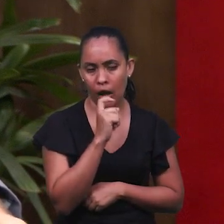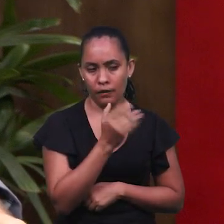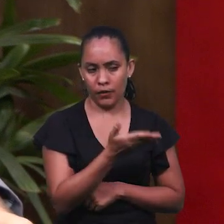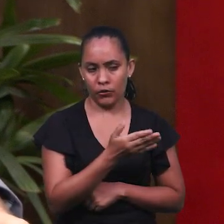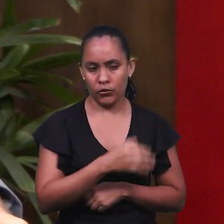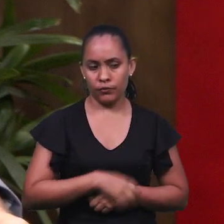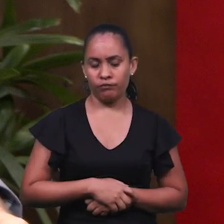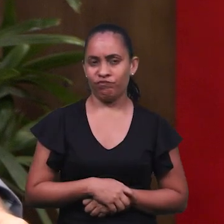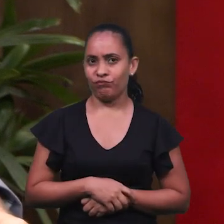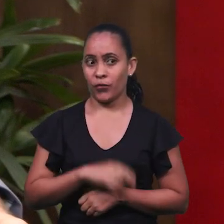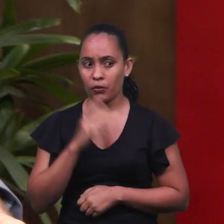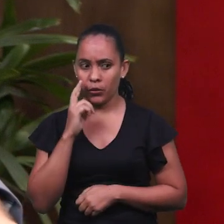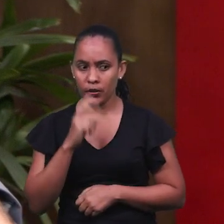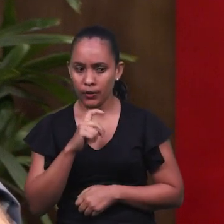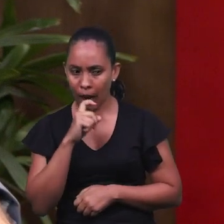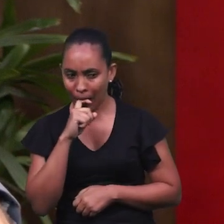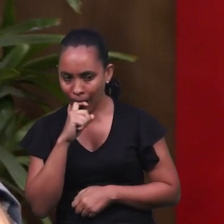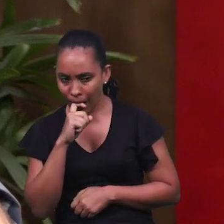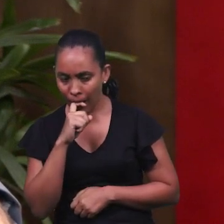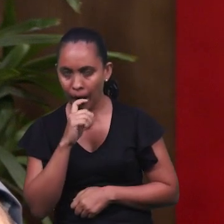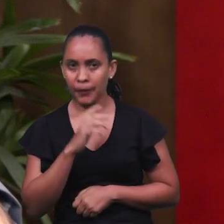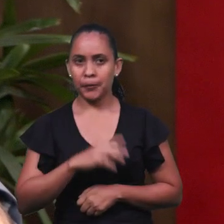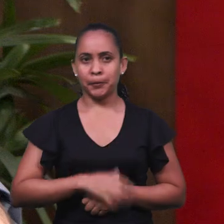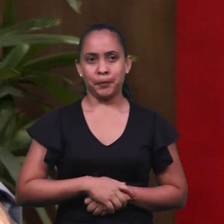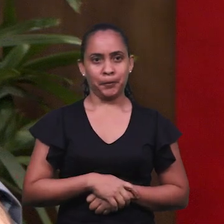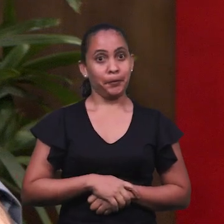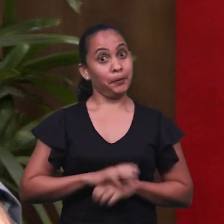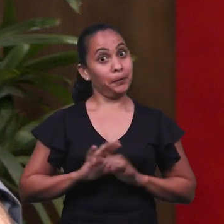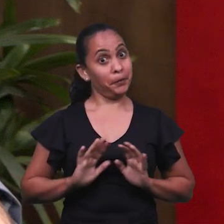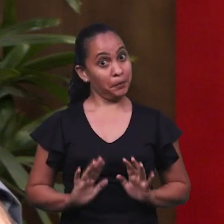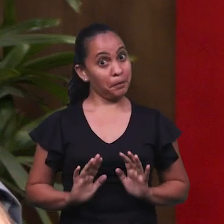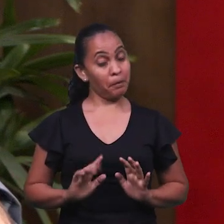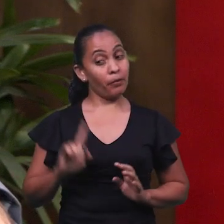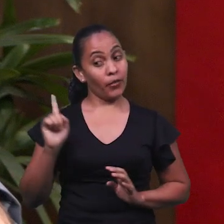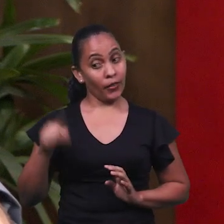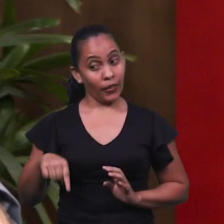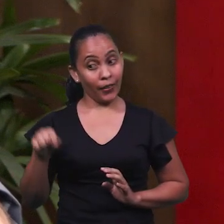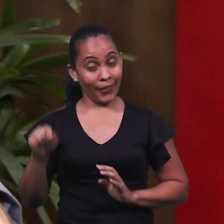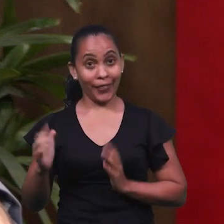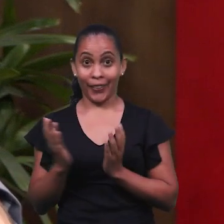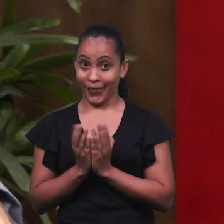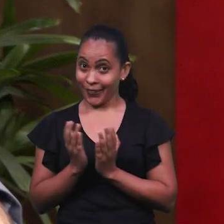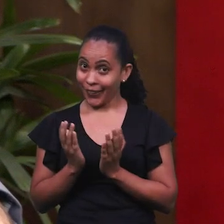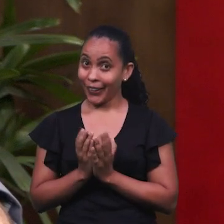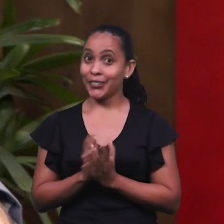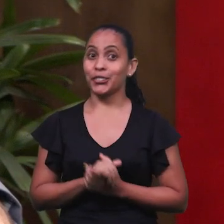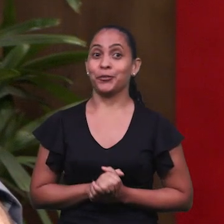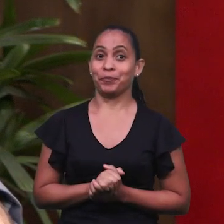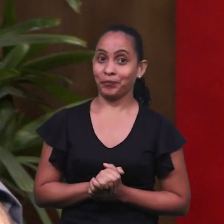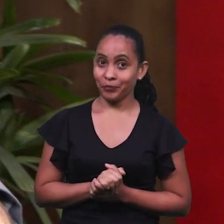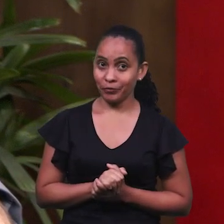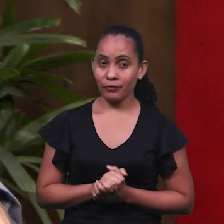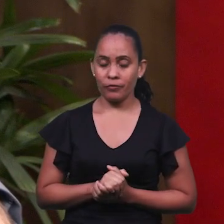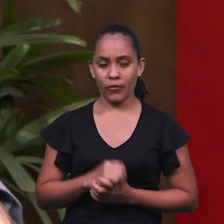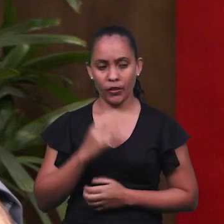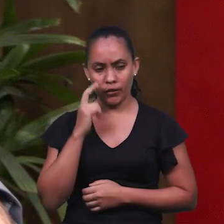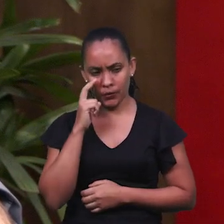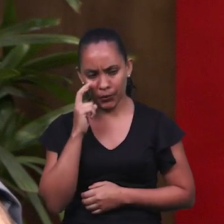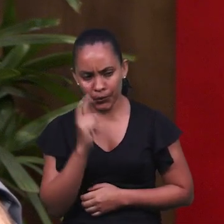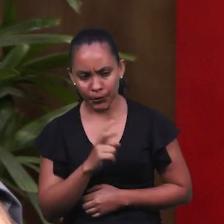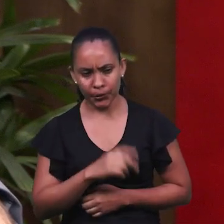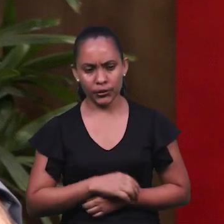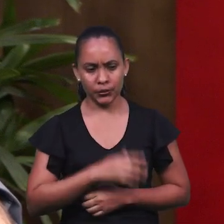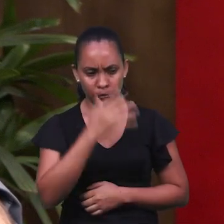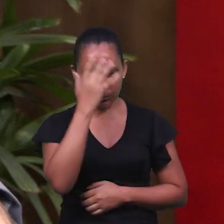dos ímpios. Então, por um momento, e ele era crente, né, vamos dizer assim, ele olhou